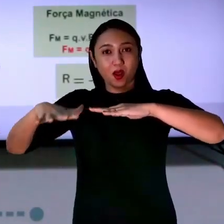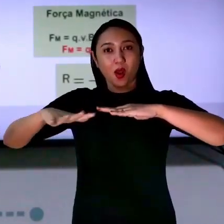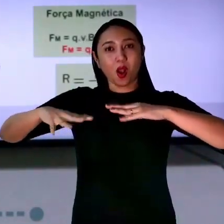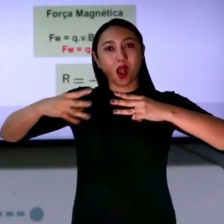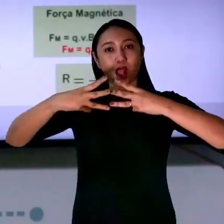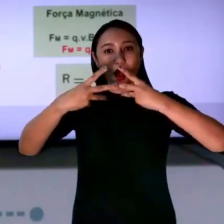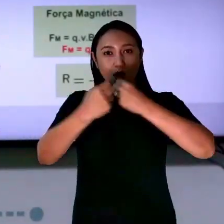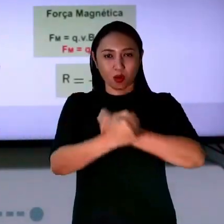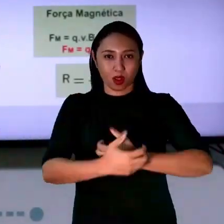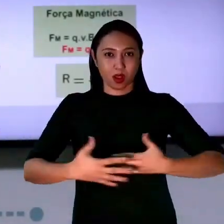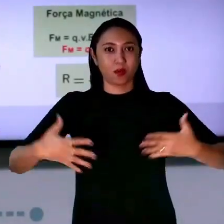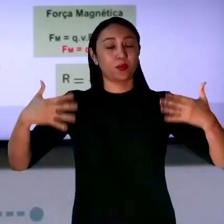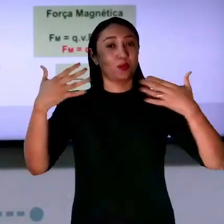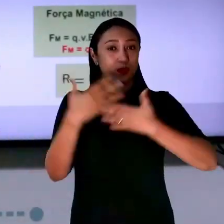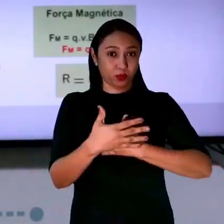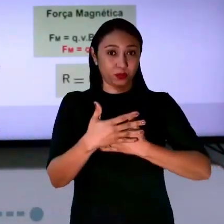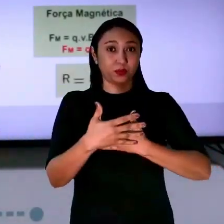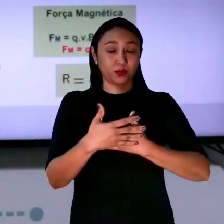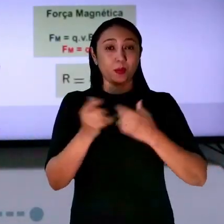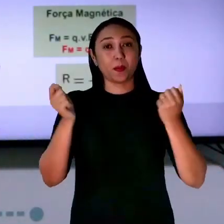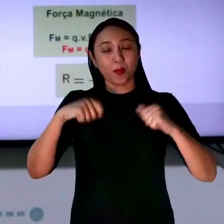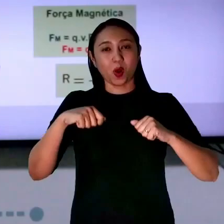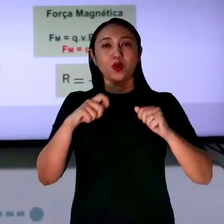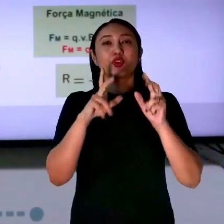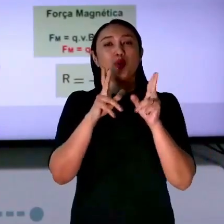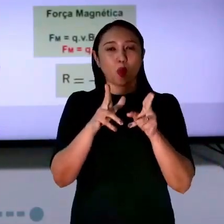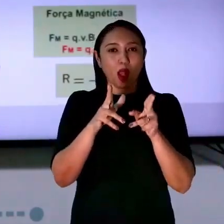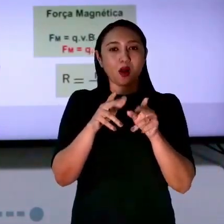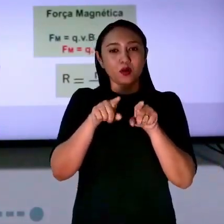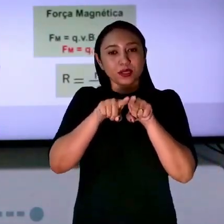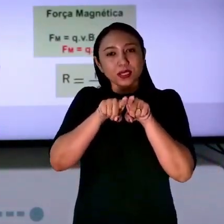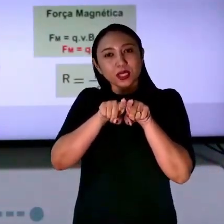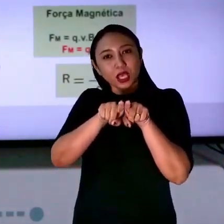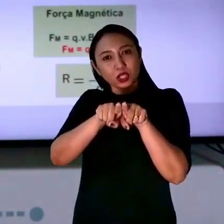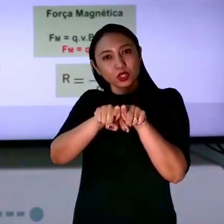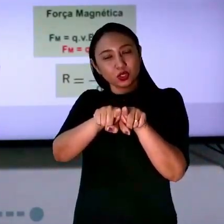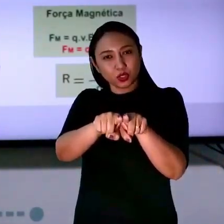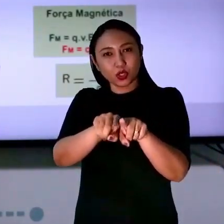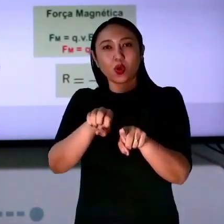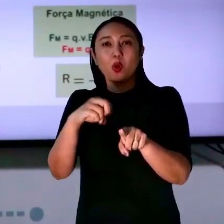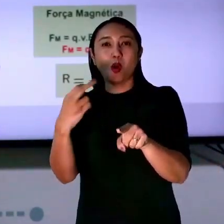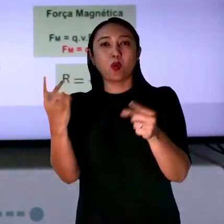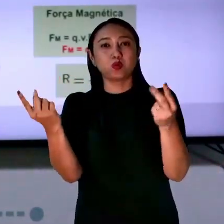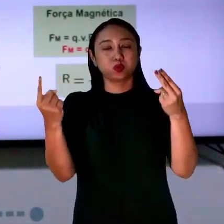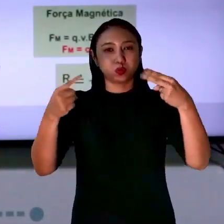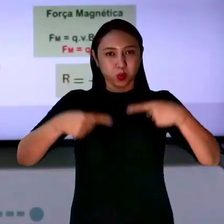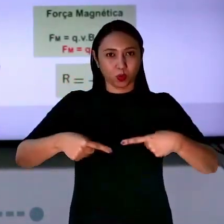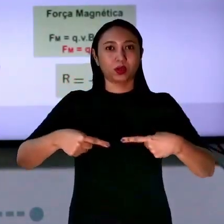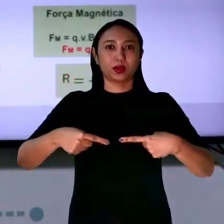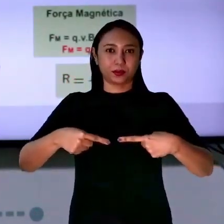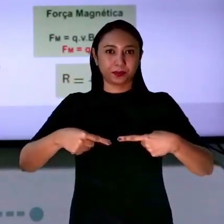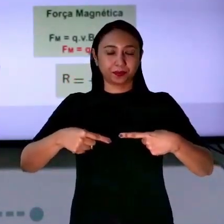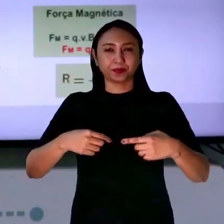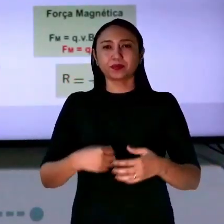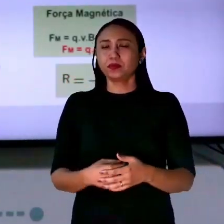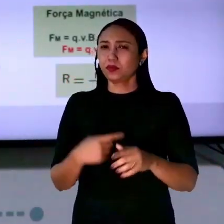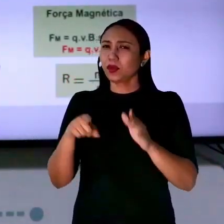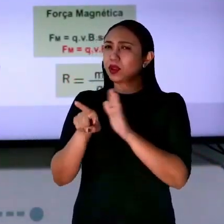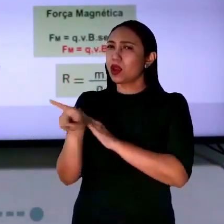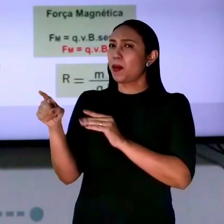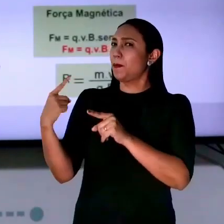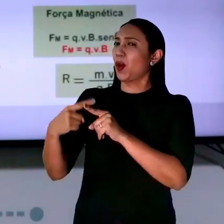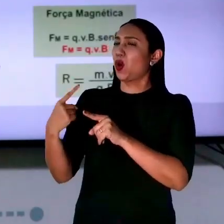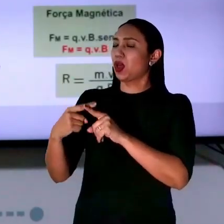do campo e no sentido oposto. E aí, professor, mas por que a força é nula, é